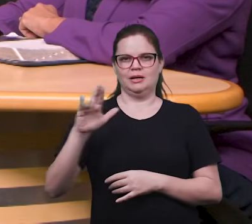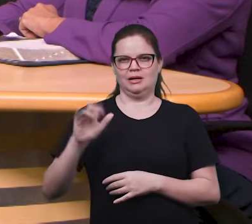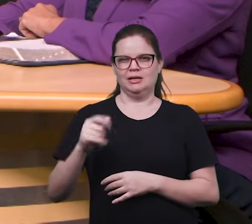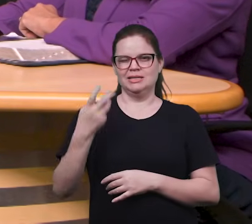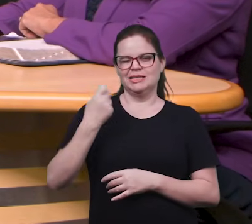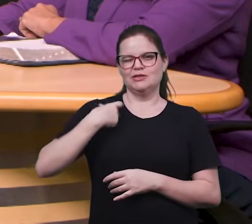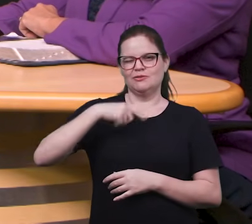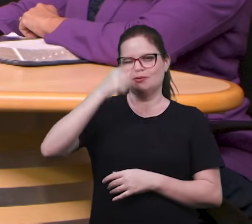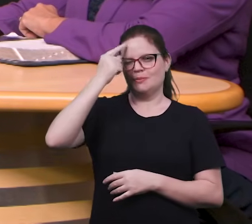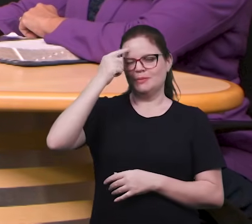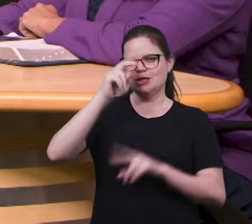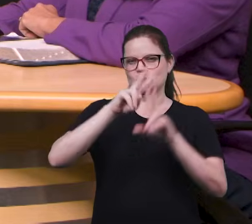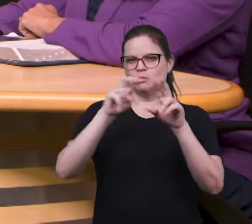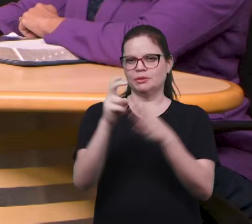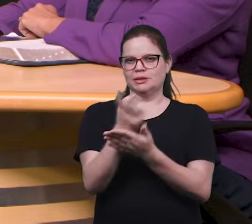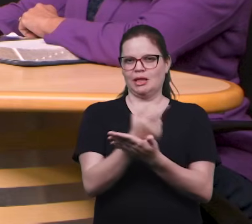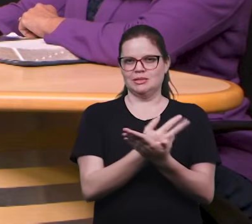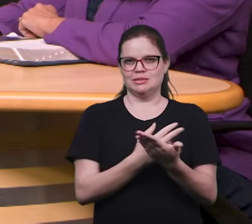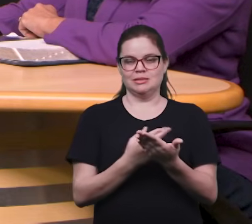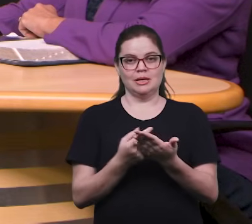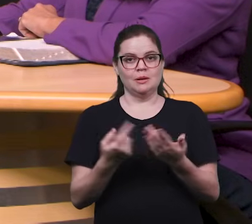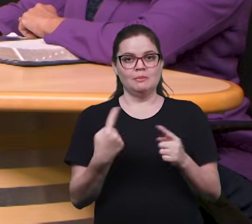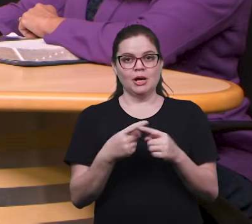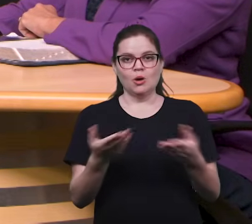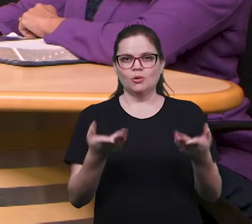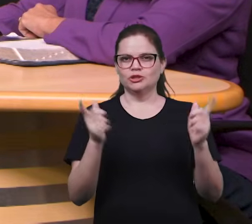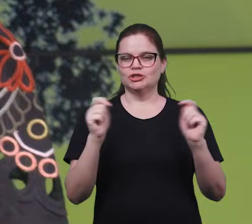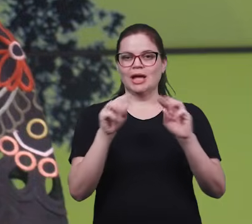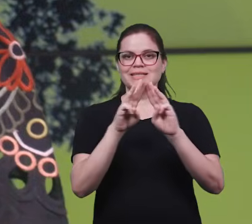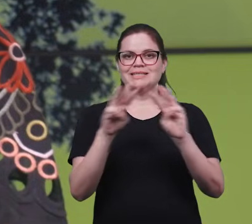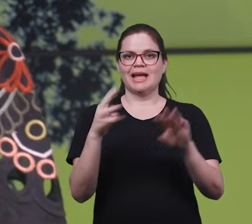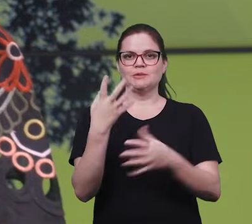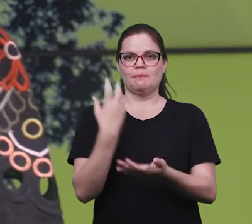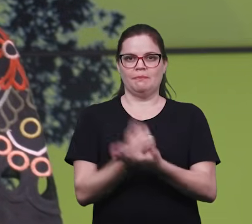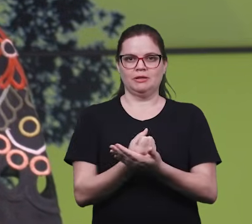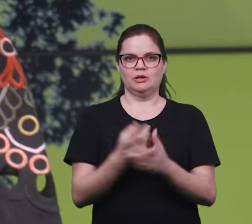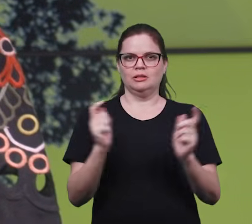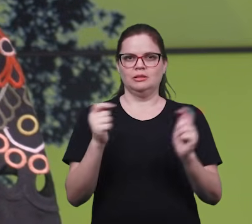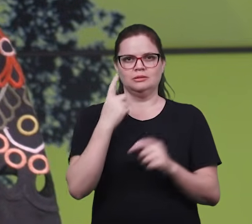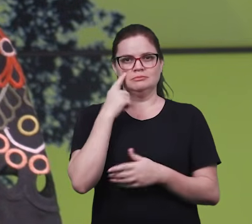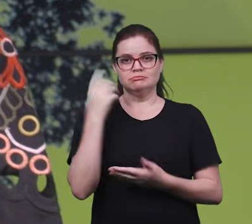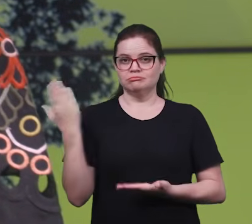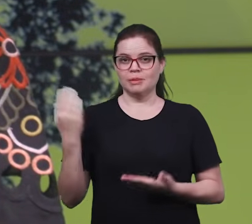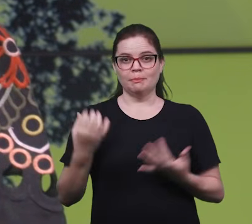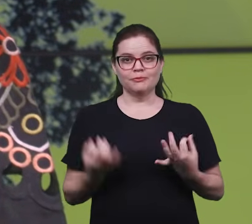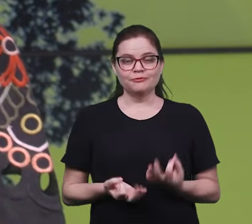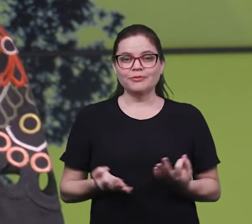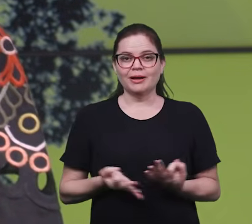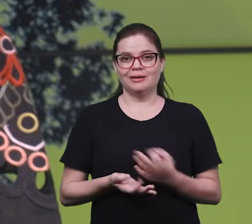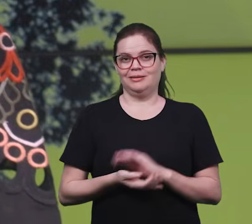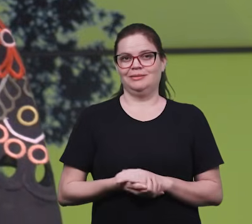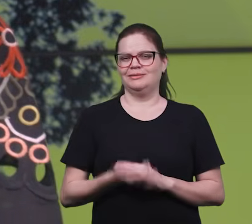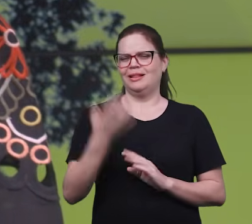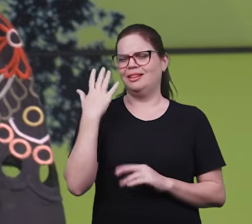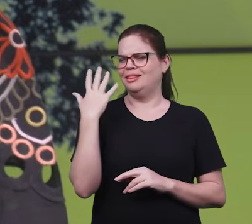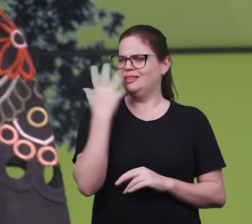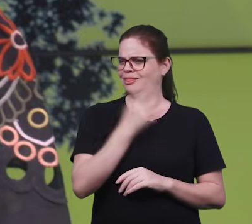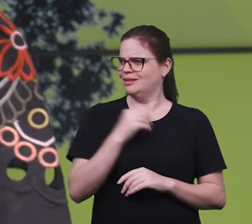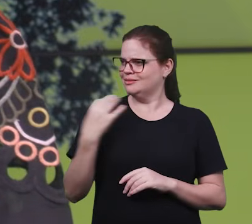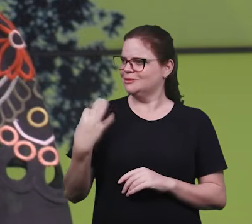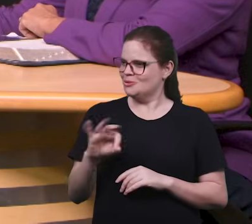desenhos, porque hoje, como as revistinhas estão disponíveis no site, é uma perfeição. Os desenhos são